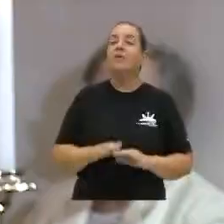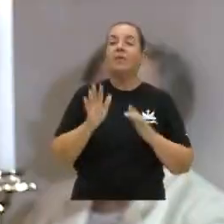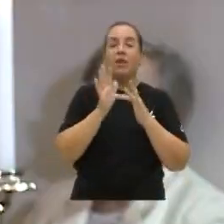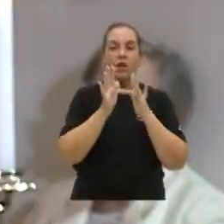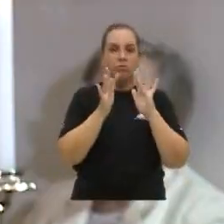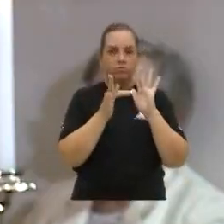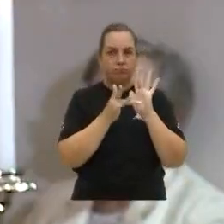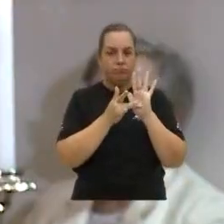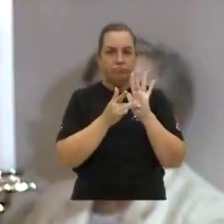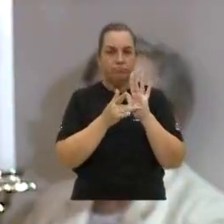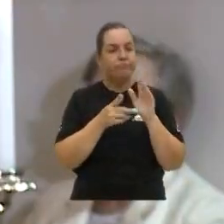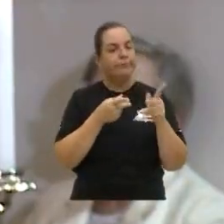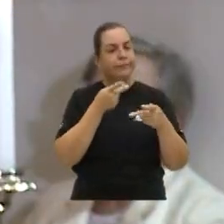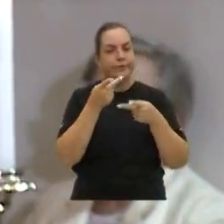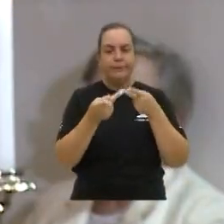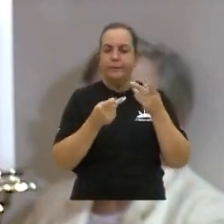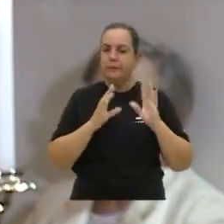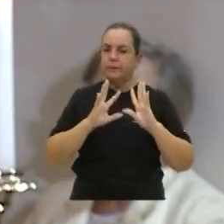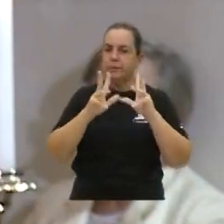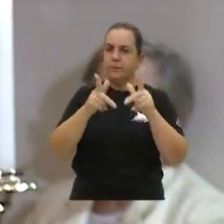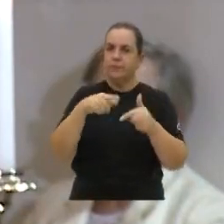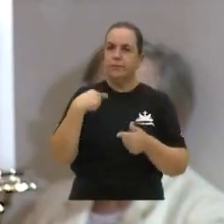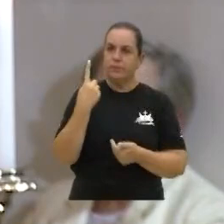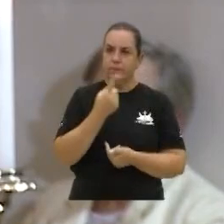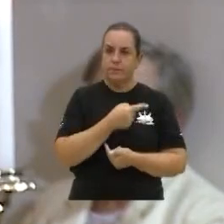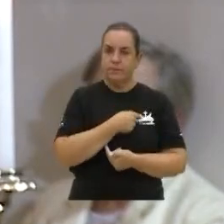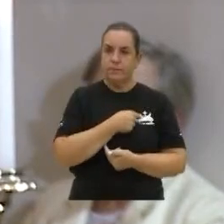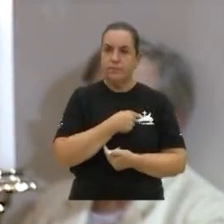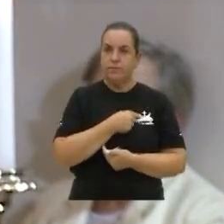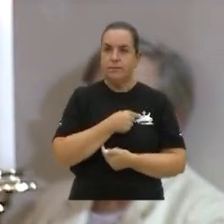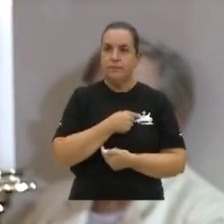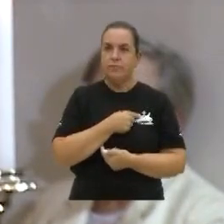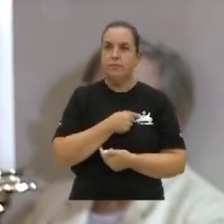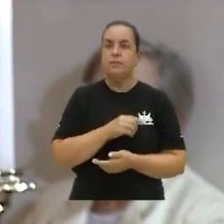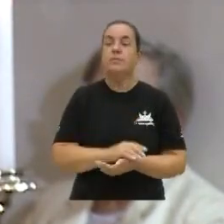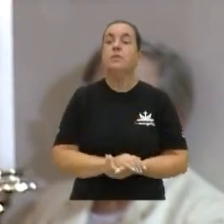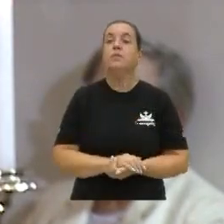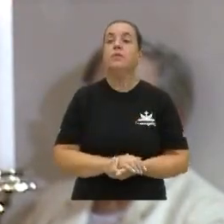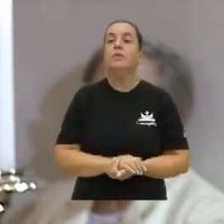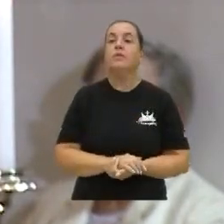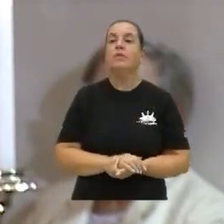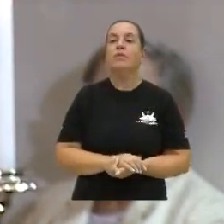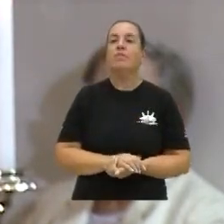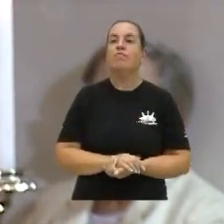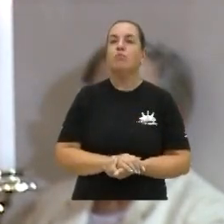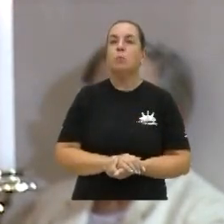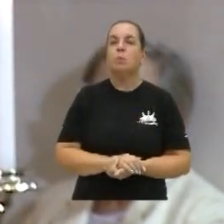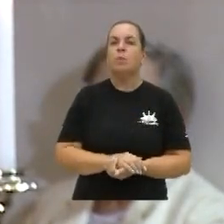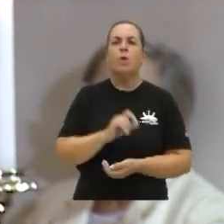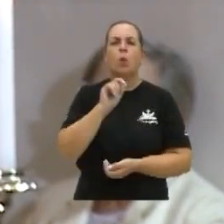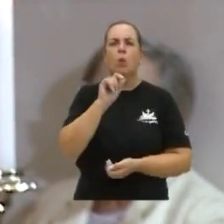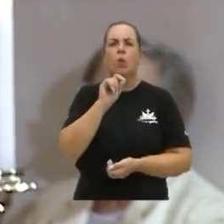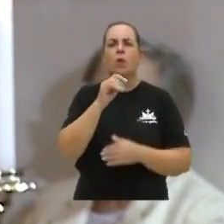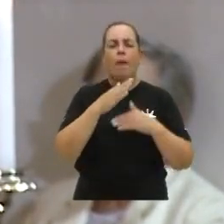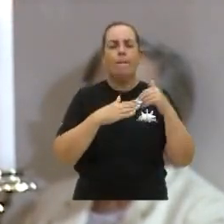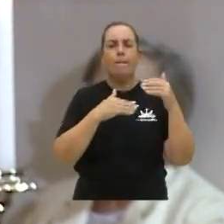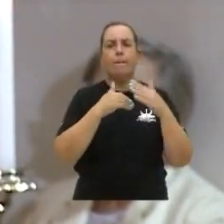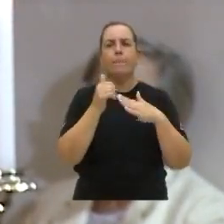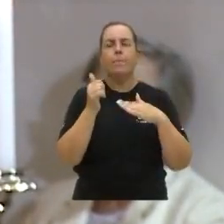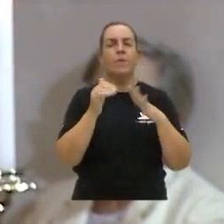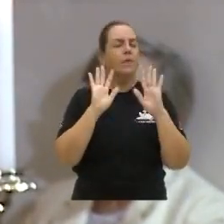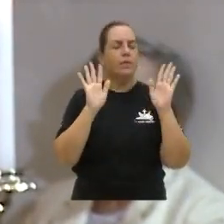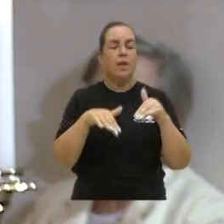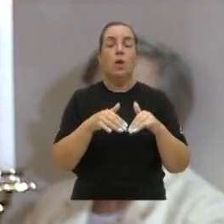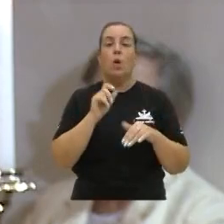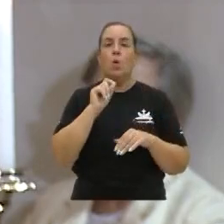Jesus fala para todos nós, ainda sobre Tomé, a profissão de Tomé: meu Senhor e